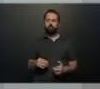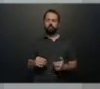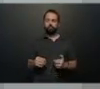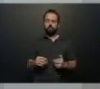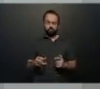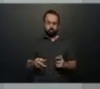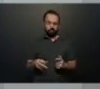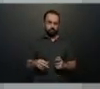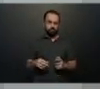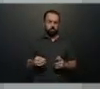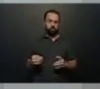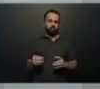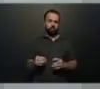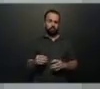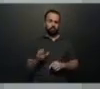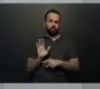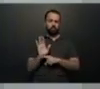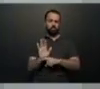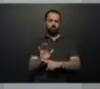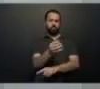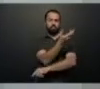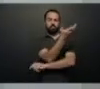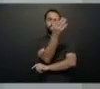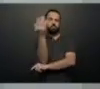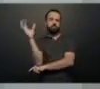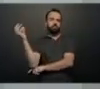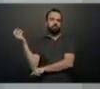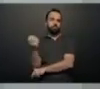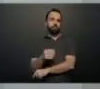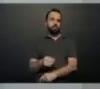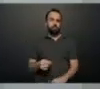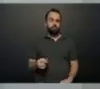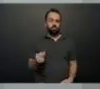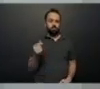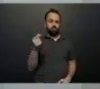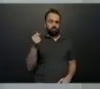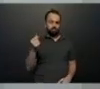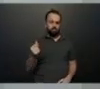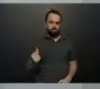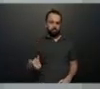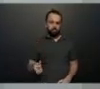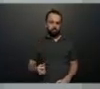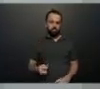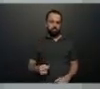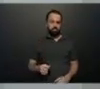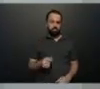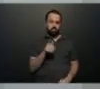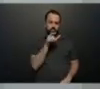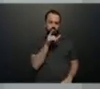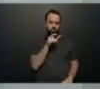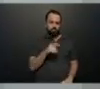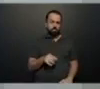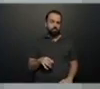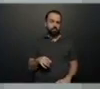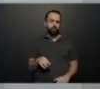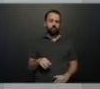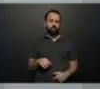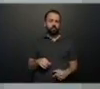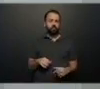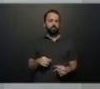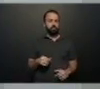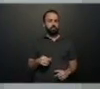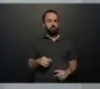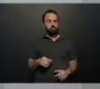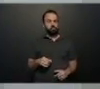sanitários, preservar o meio ambiente, economizar água e energia elétrica, além de gerar